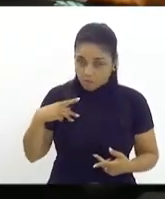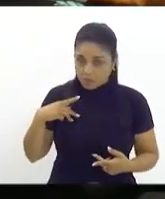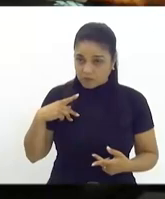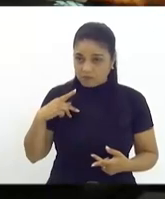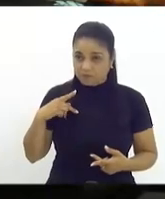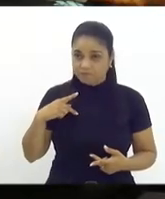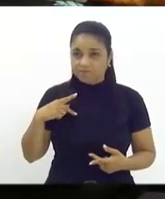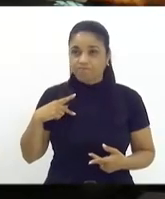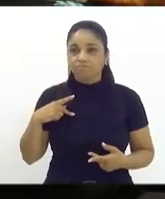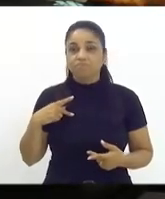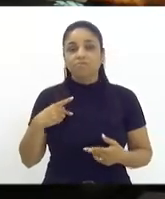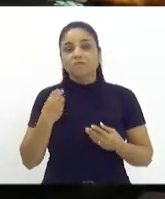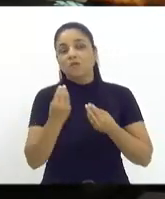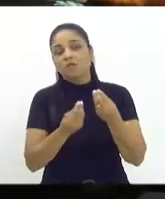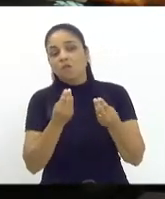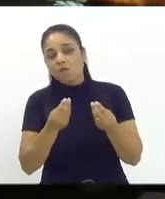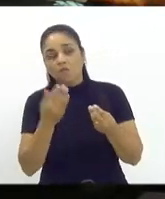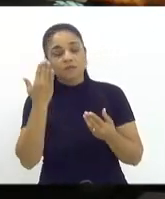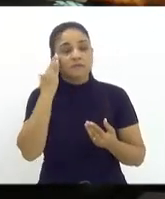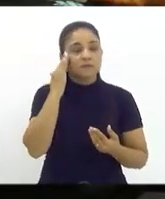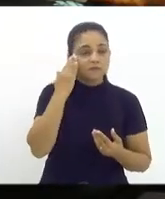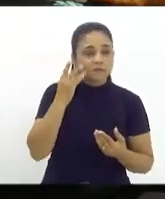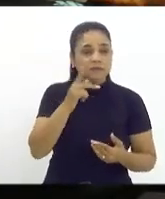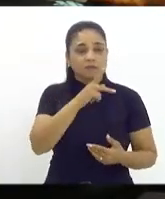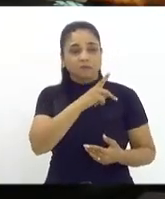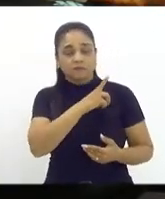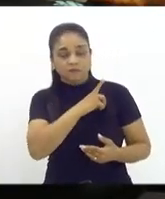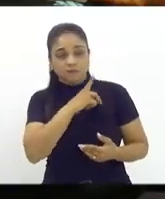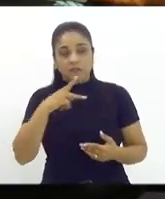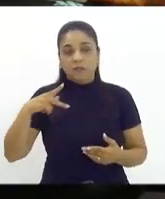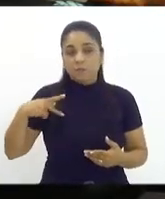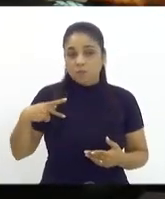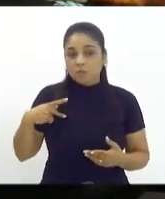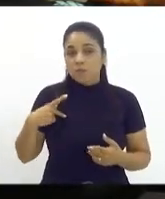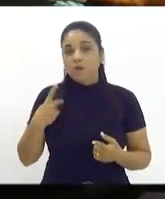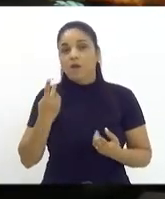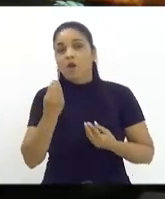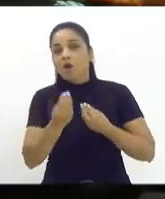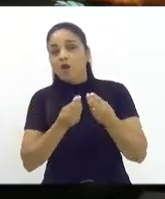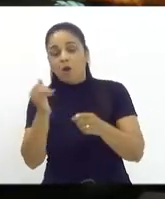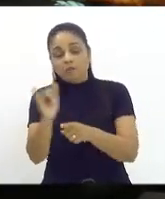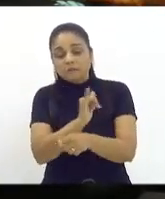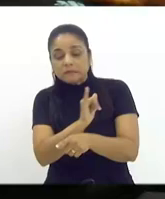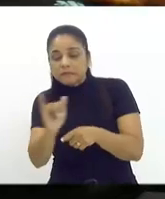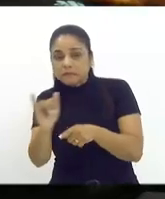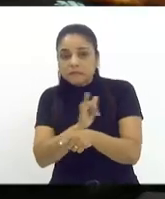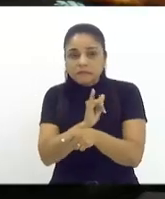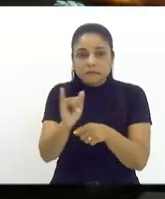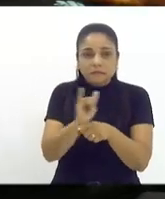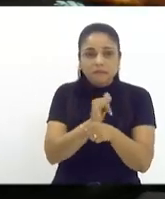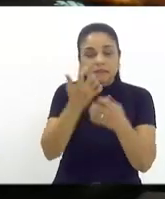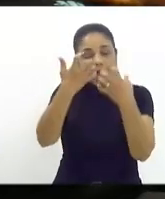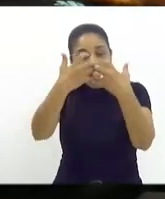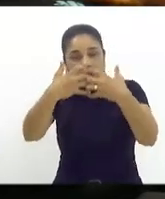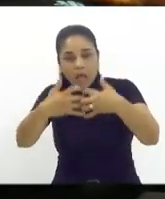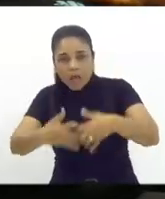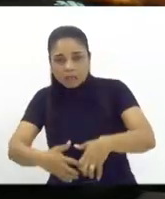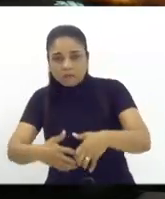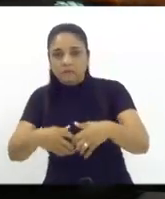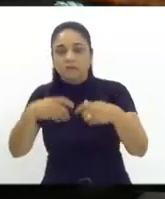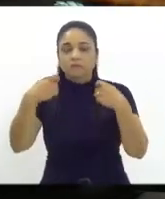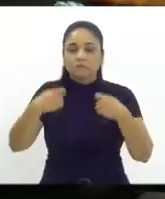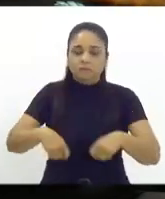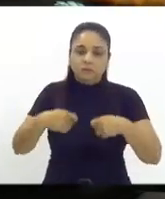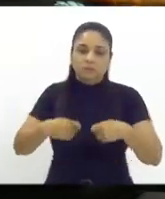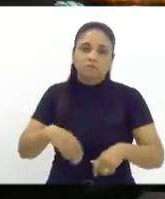no entendimento da Defensoria Pública os instrumentos e as adequações necessárias